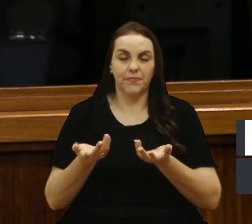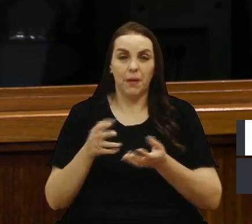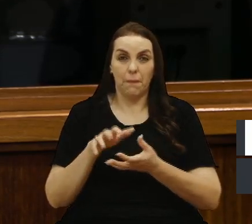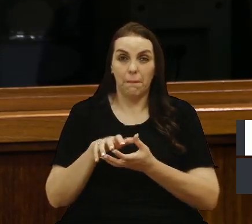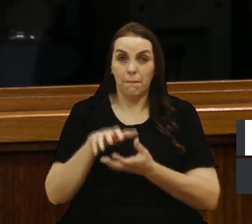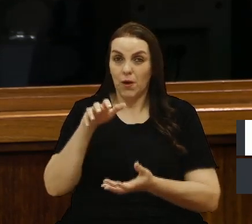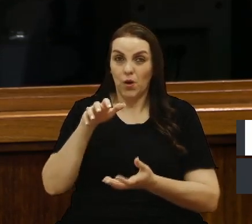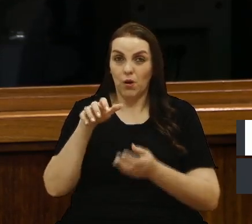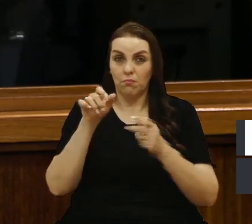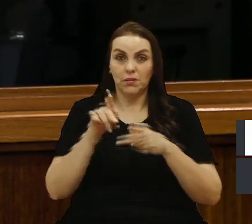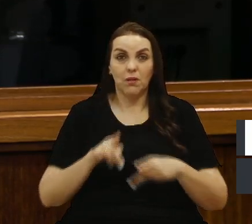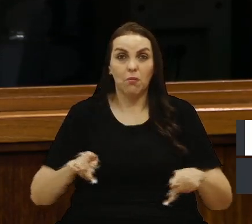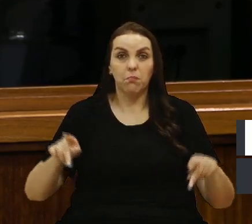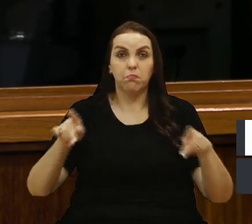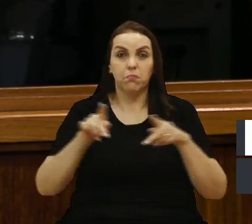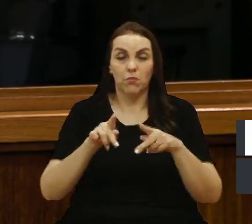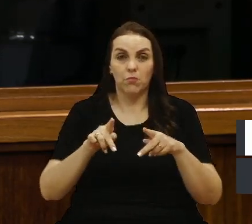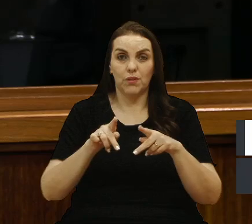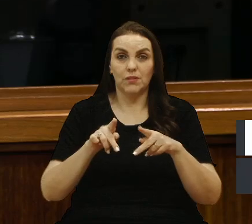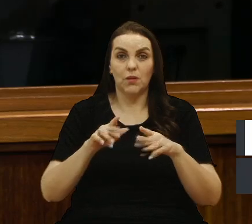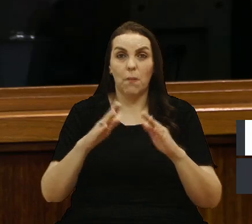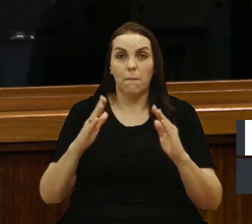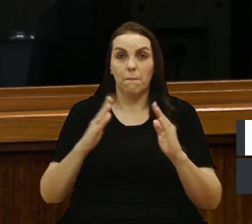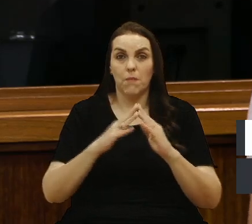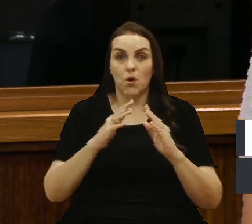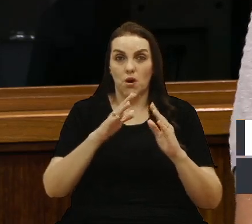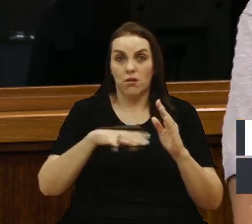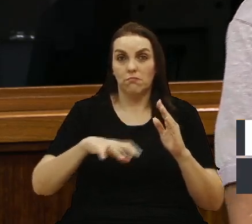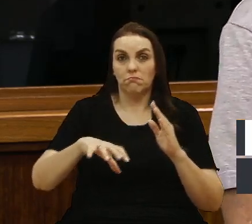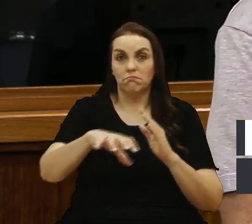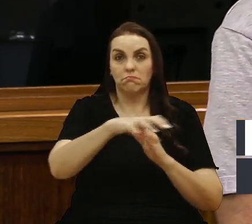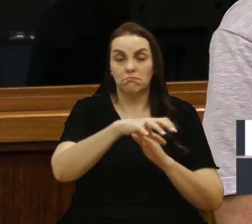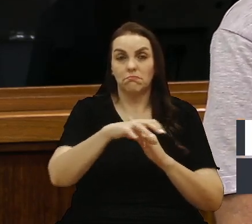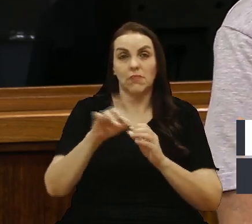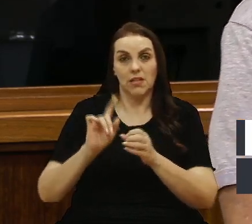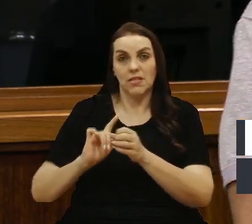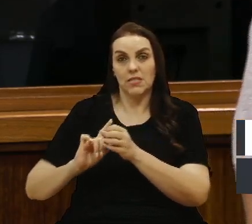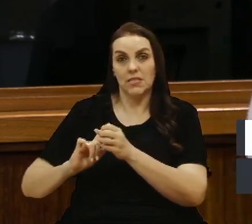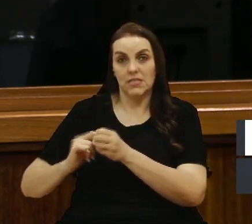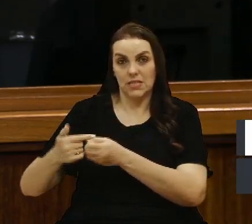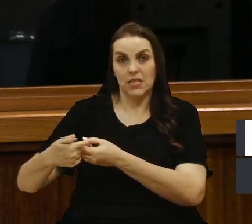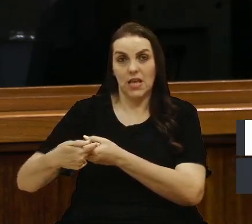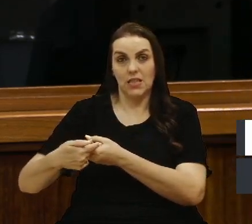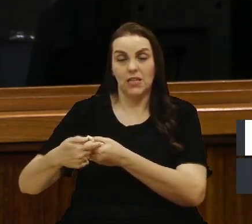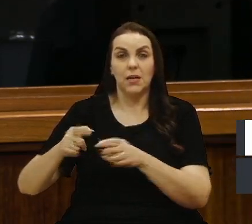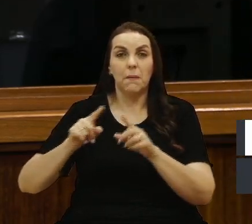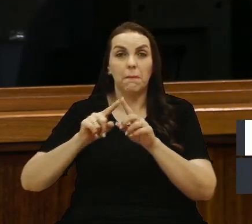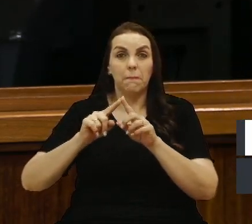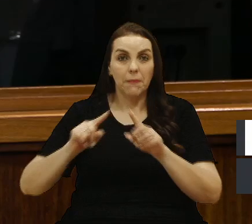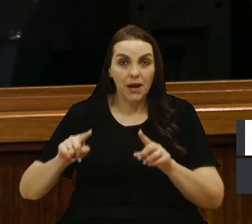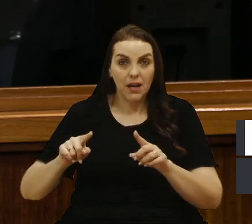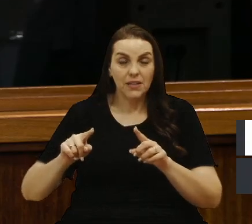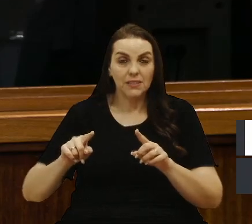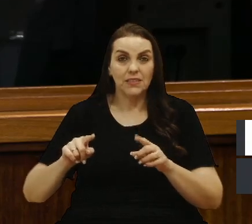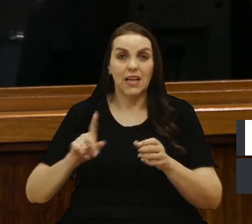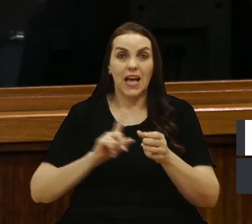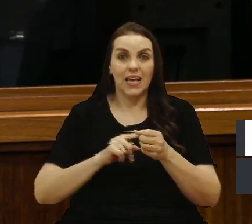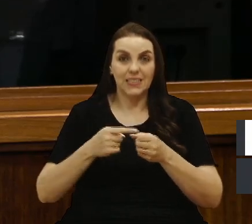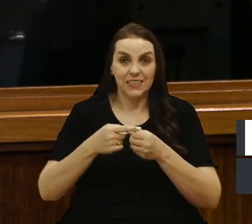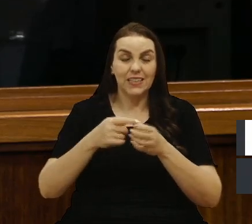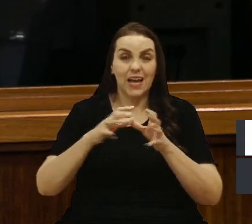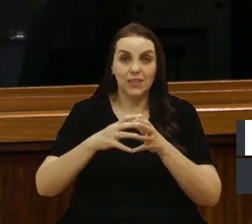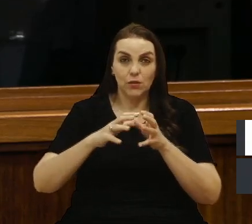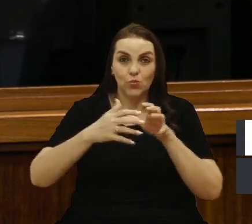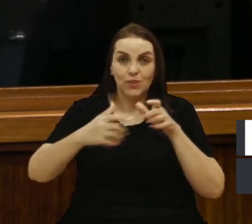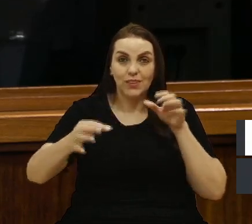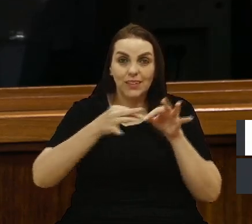da população se localiza na área urbana, mas a cidade em si, o tamanho